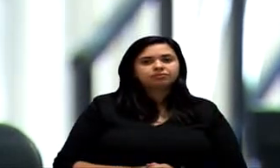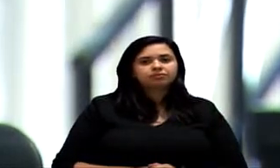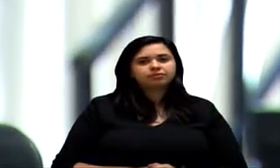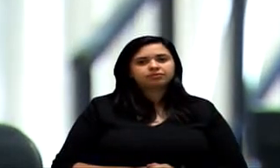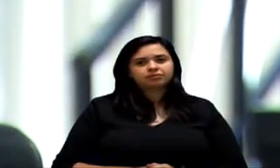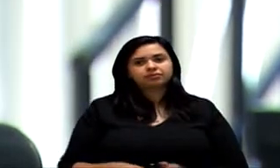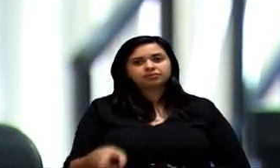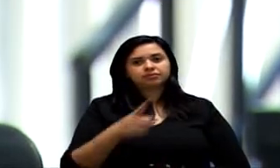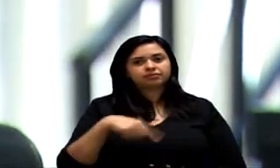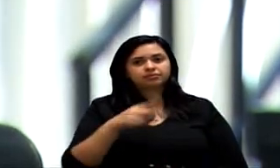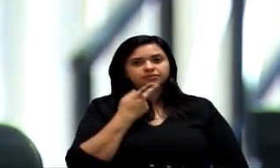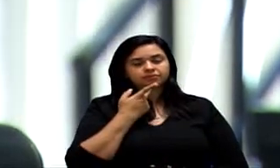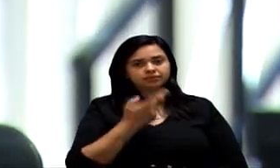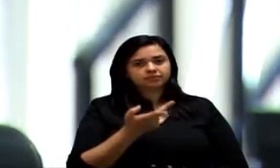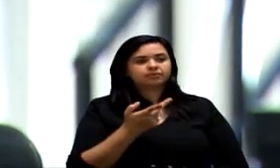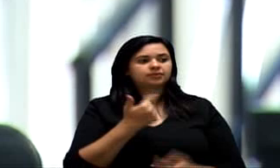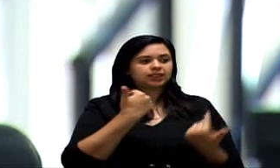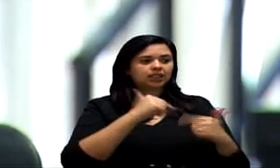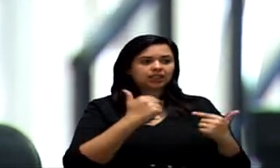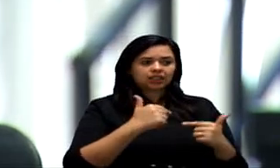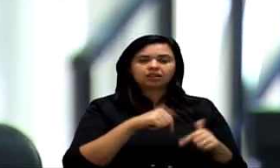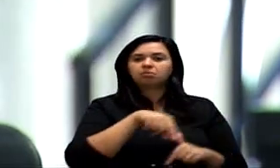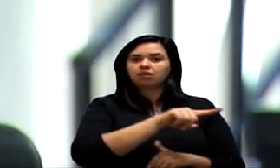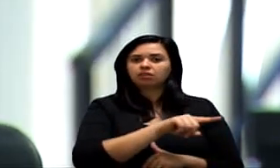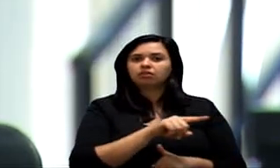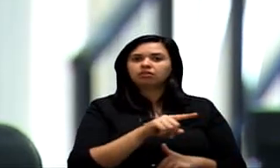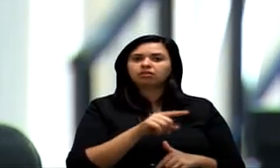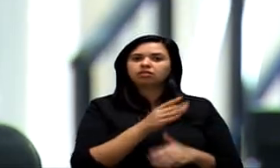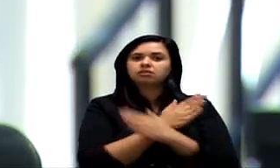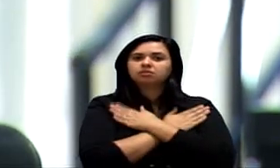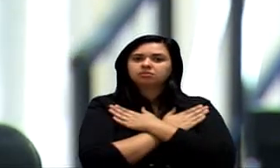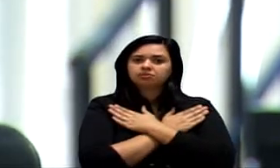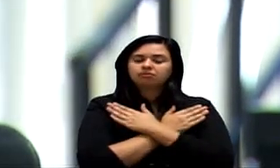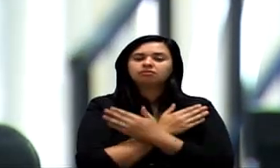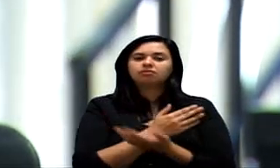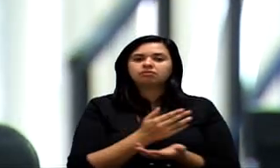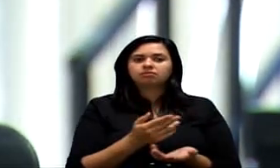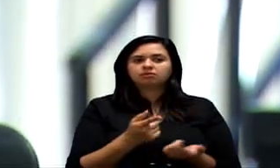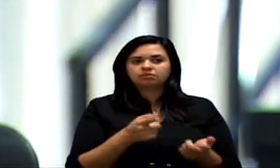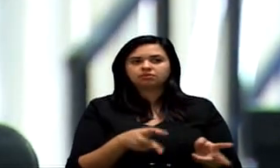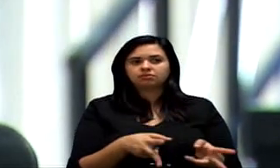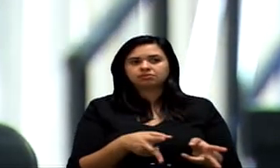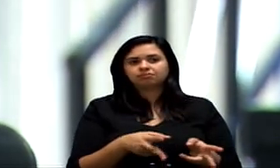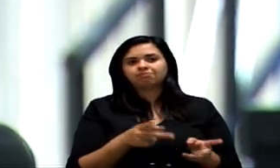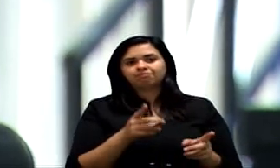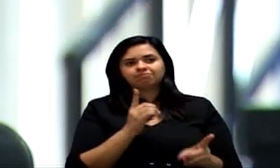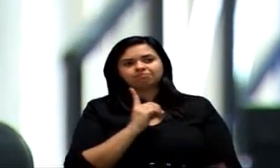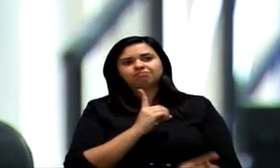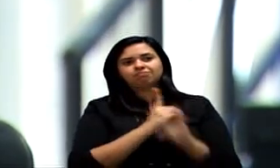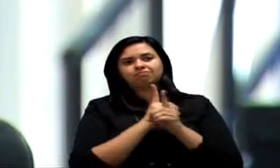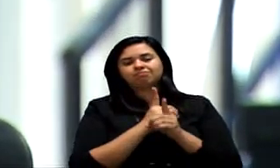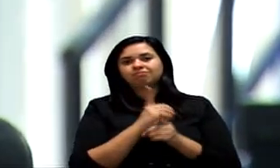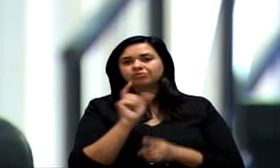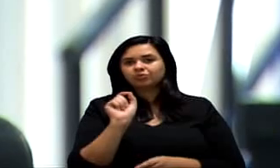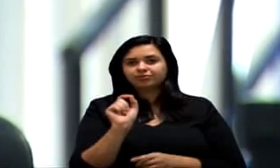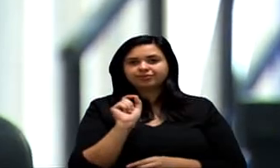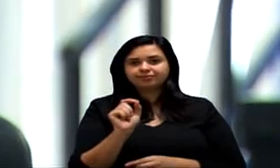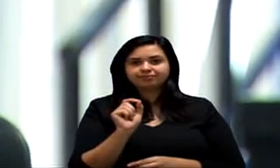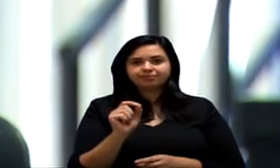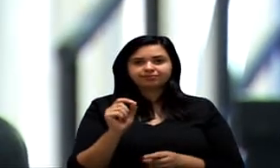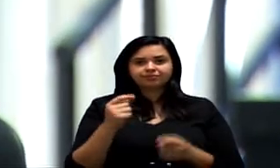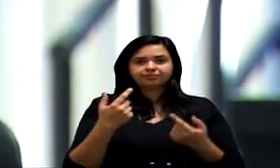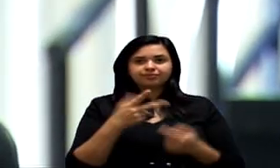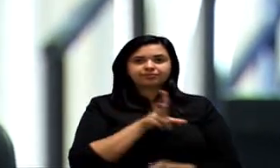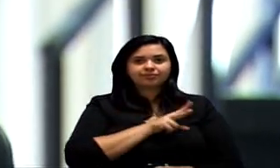são os serviços prestados no cemitério, a gente sempre enrosca na questão do servidor,